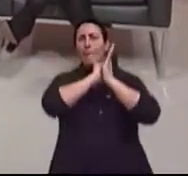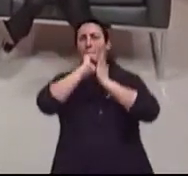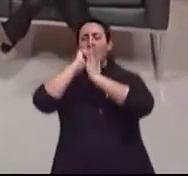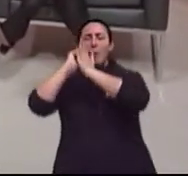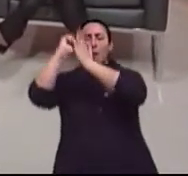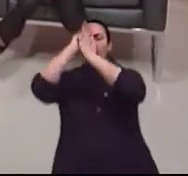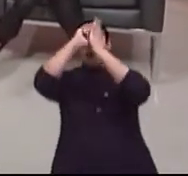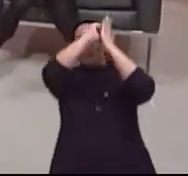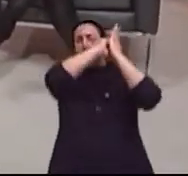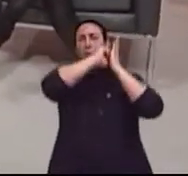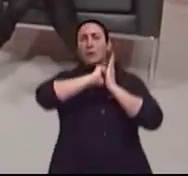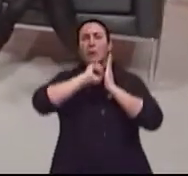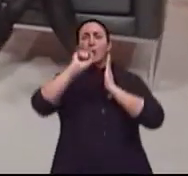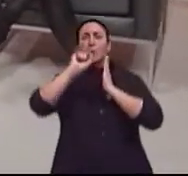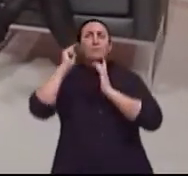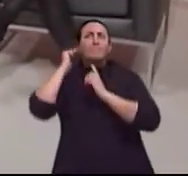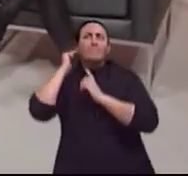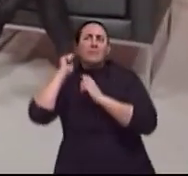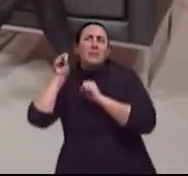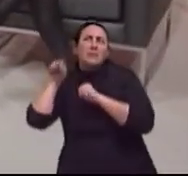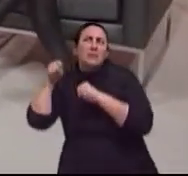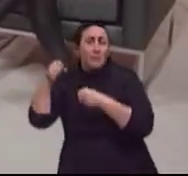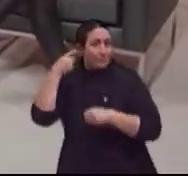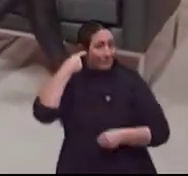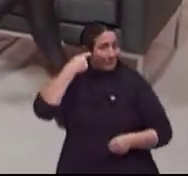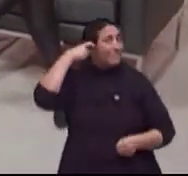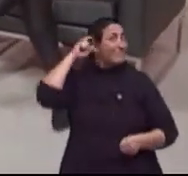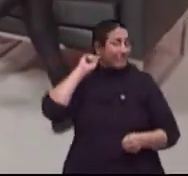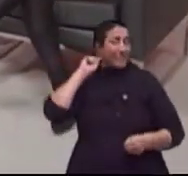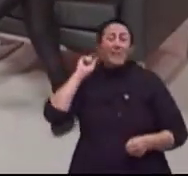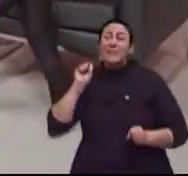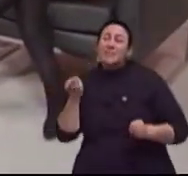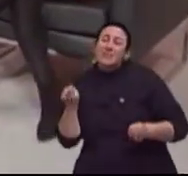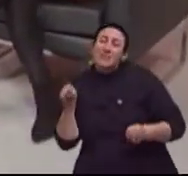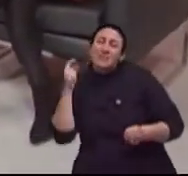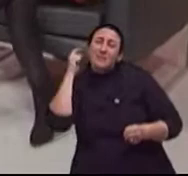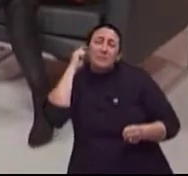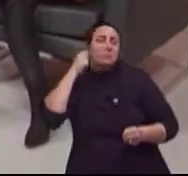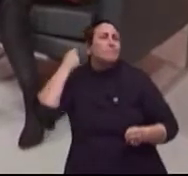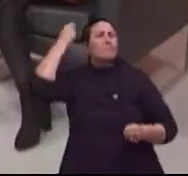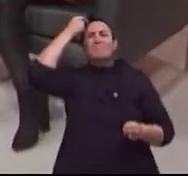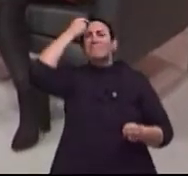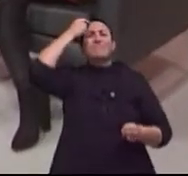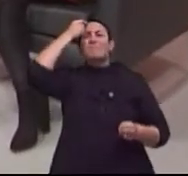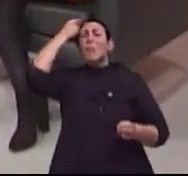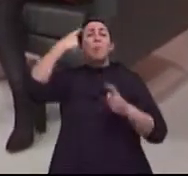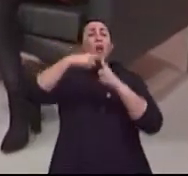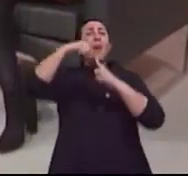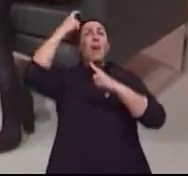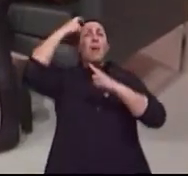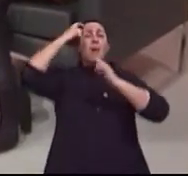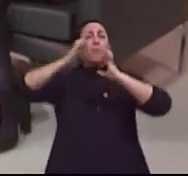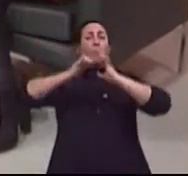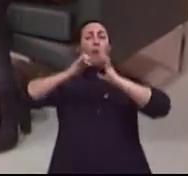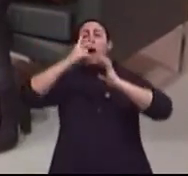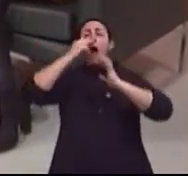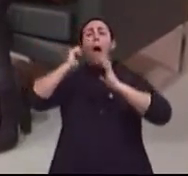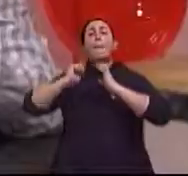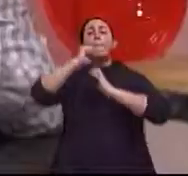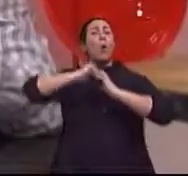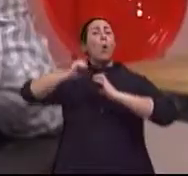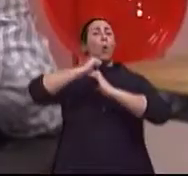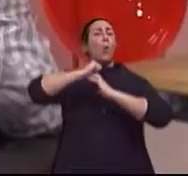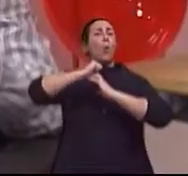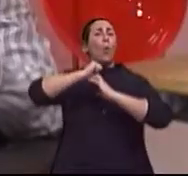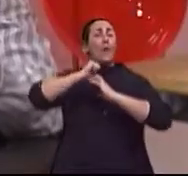fazer a função do ouvido, né? Mas chega lá no cérebro, ele não sabe que som escutou. O som entrou distorcido, porque desde